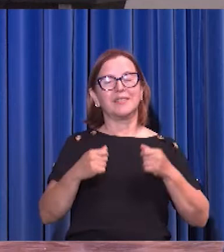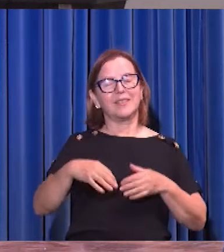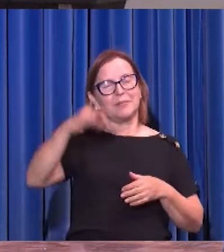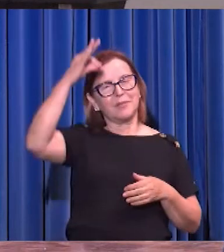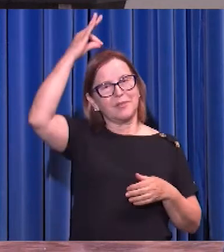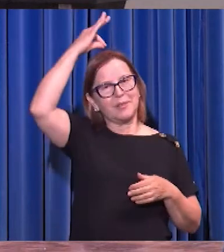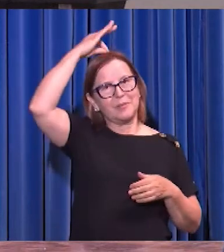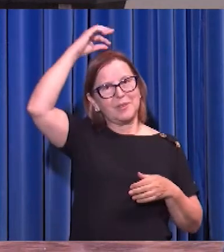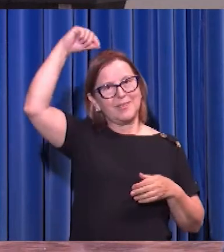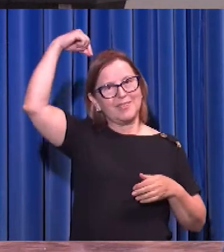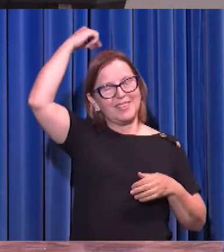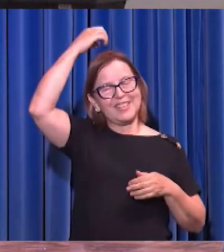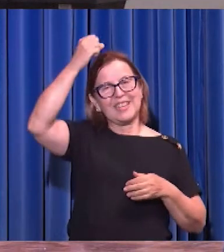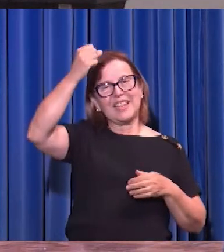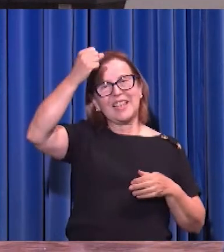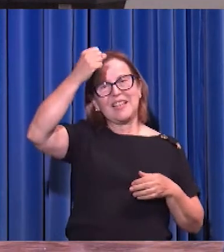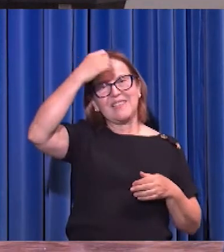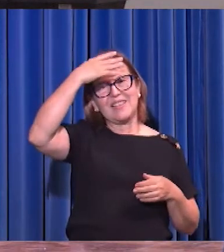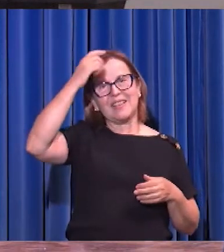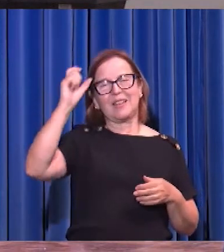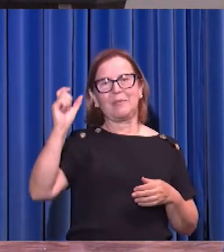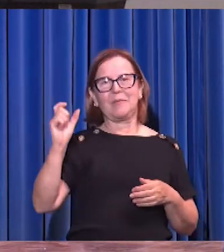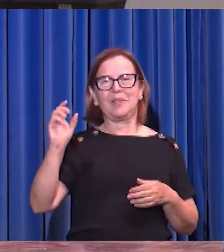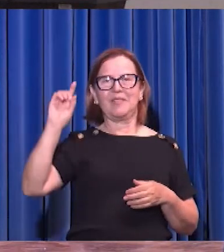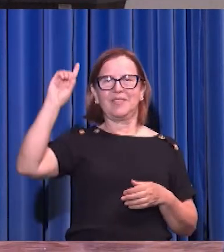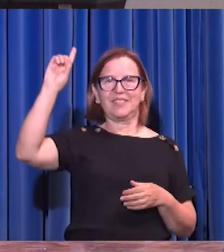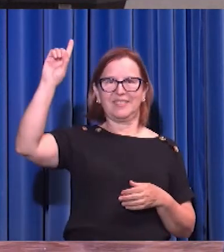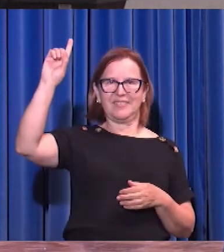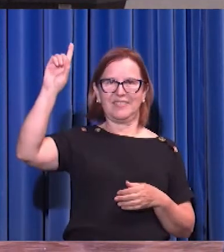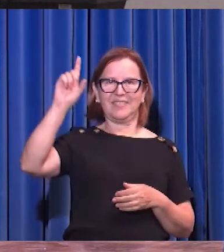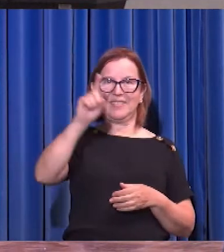Espírito não me revelar.